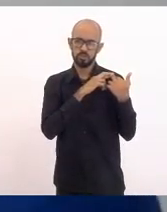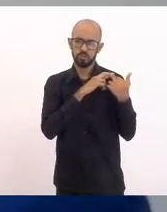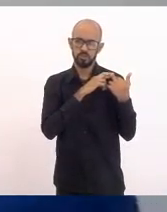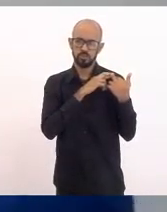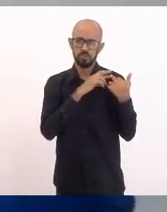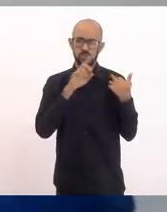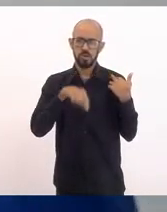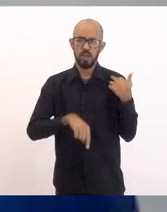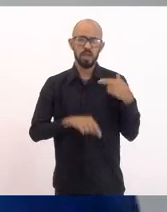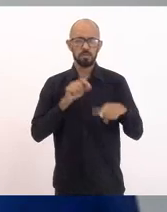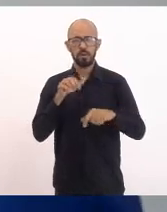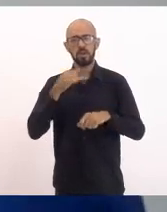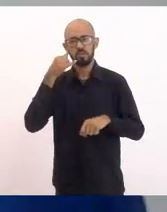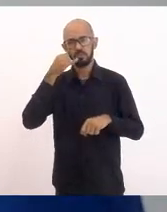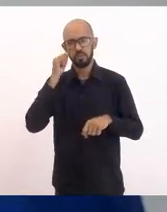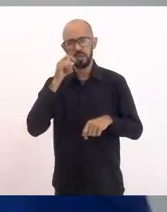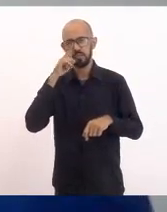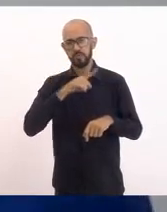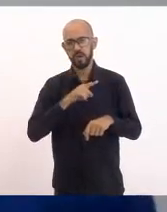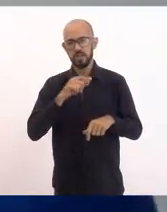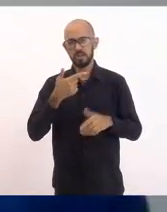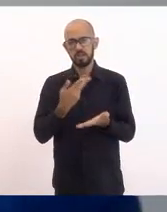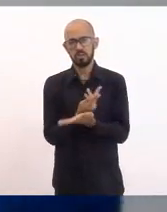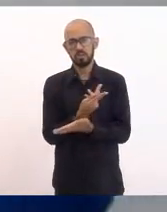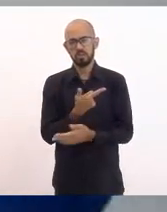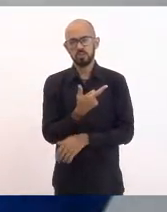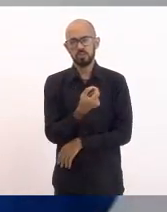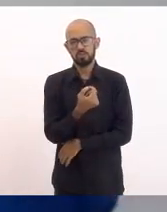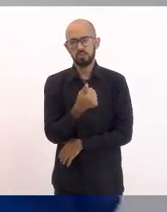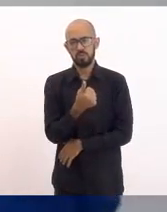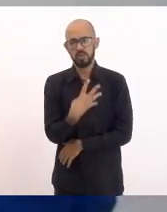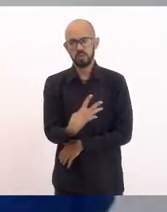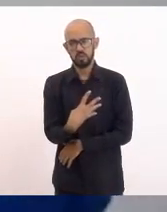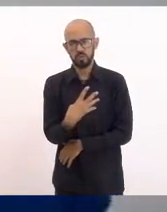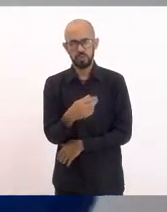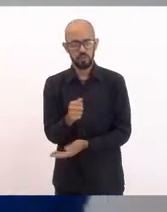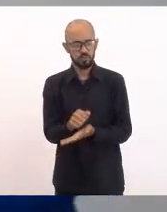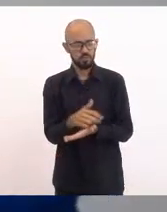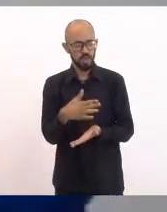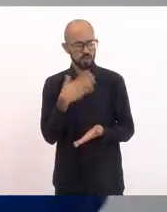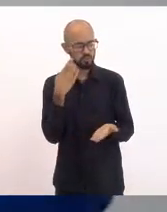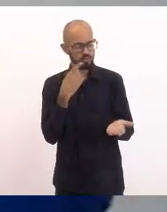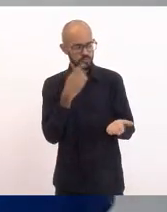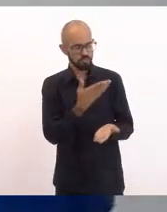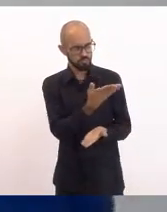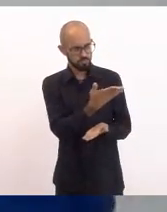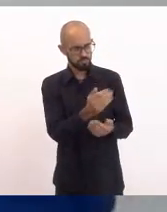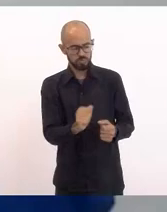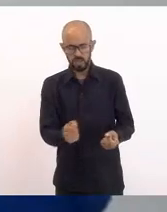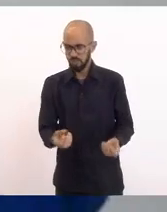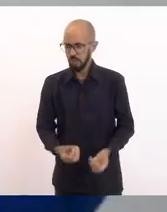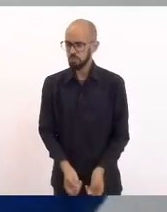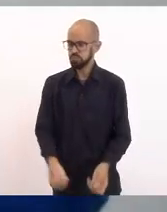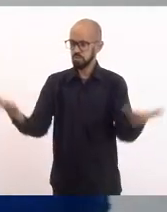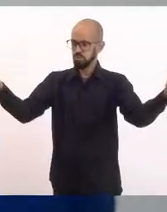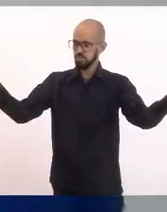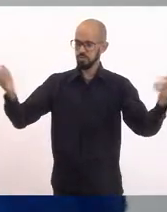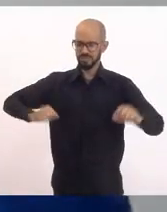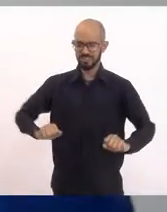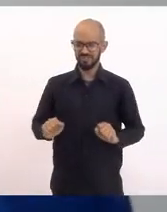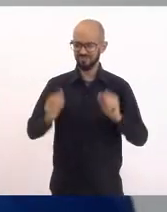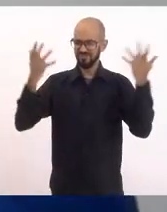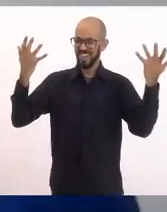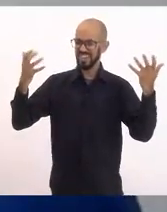que o governo fez em 2014, quando muitos dos senhores estavam no plenário jogando confete para a plateia, né,